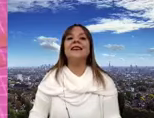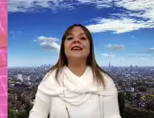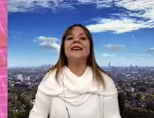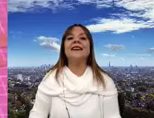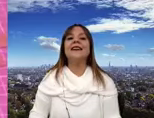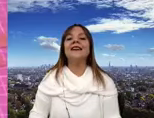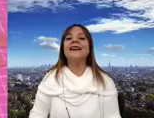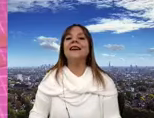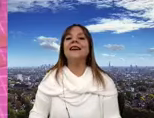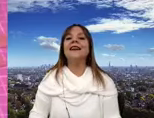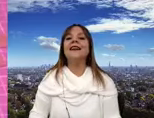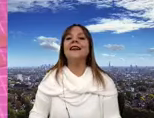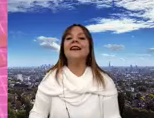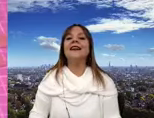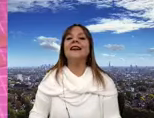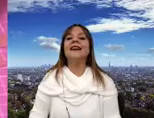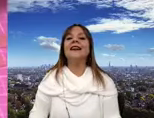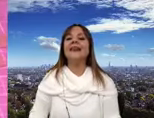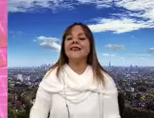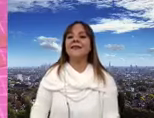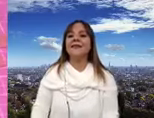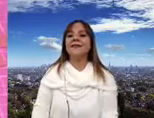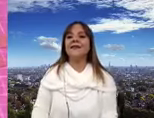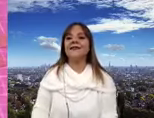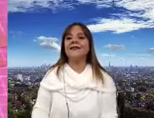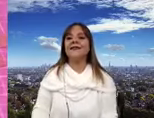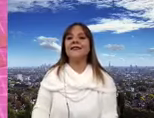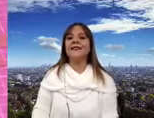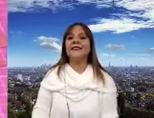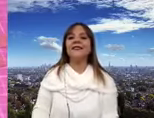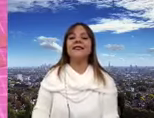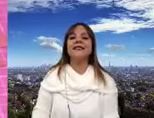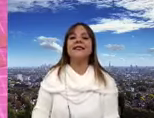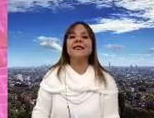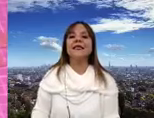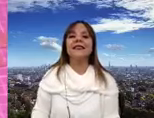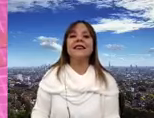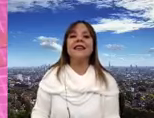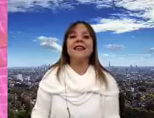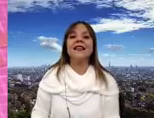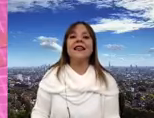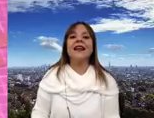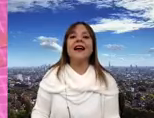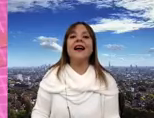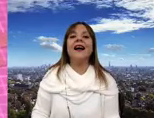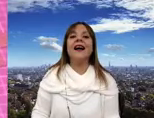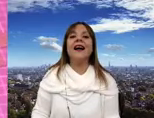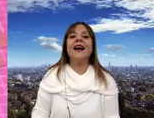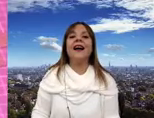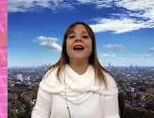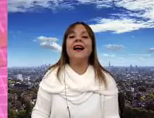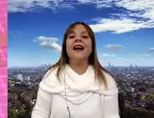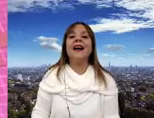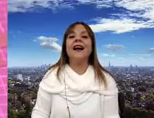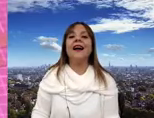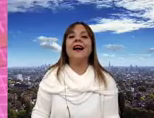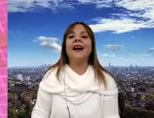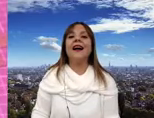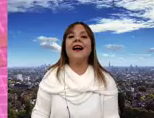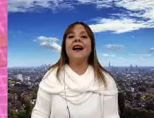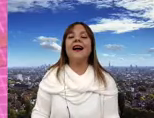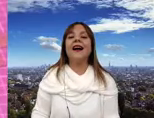E aí esse retangulinho eu colo bem aqui, olha, entre as orelhas. Que é para quê? Para ficar da mesma